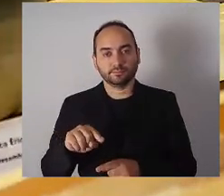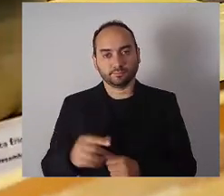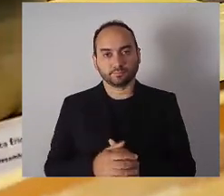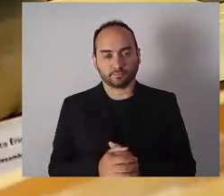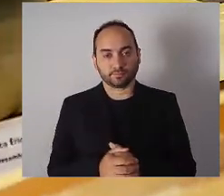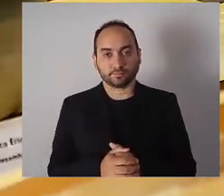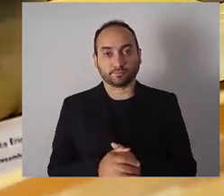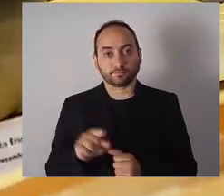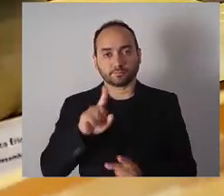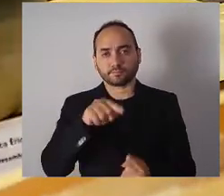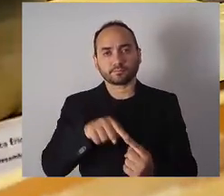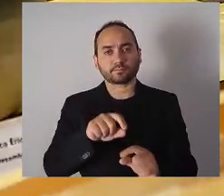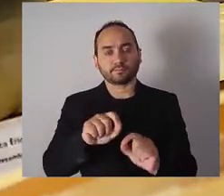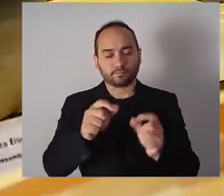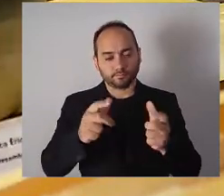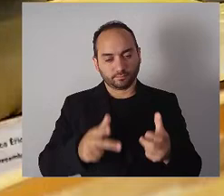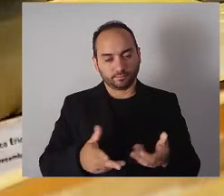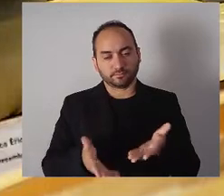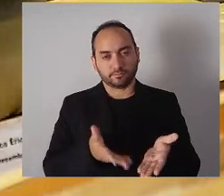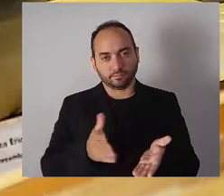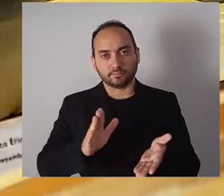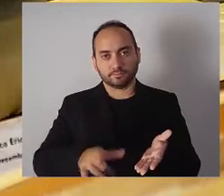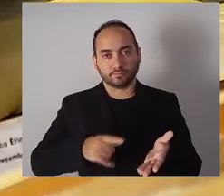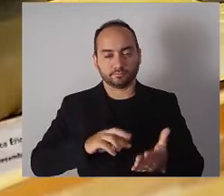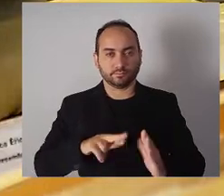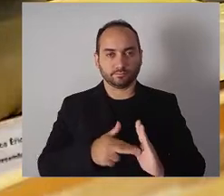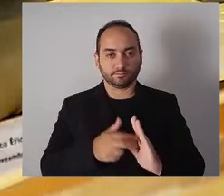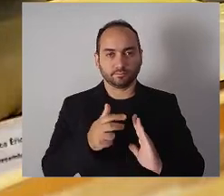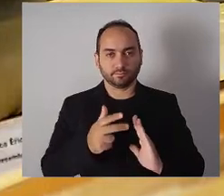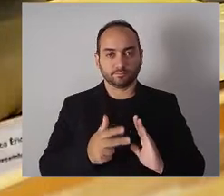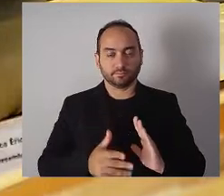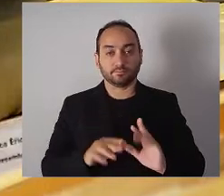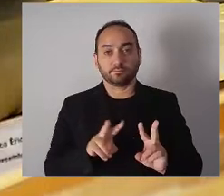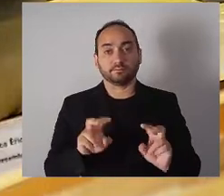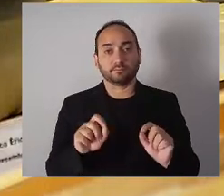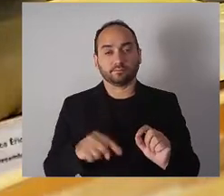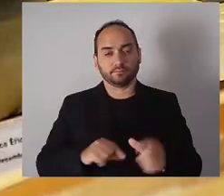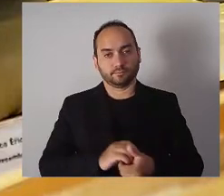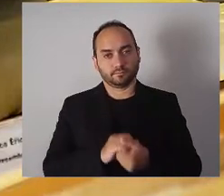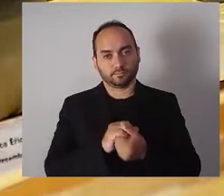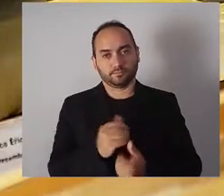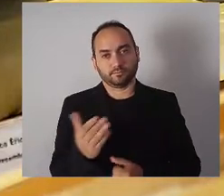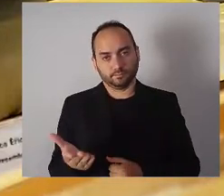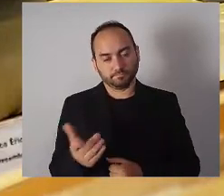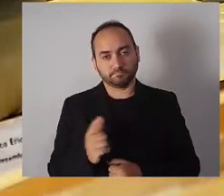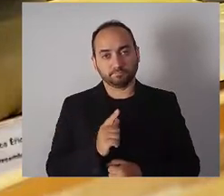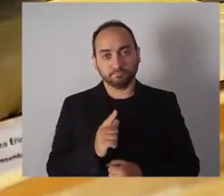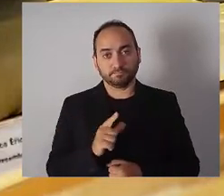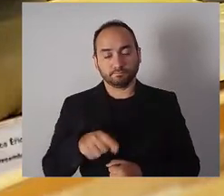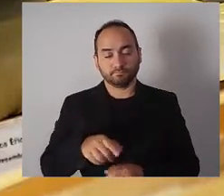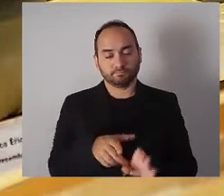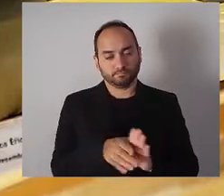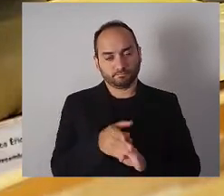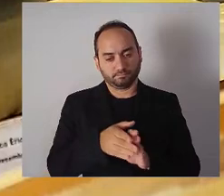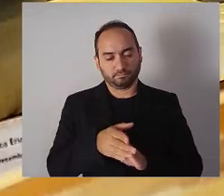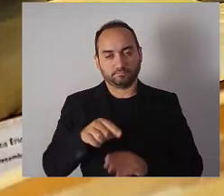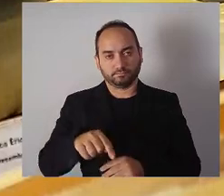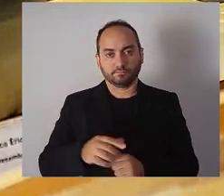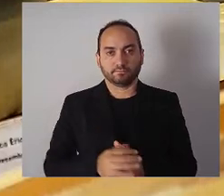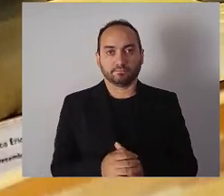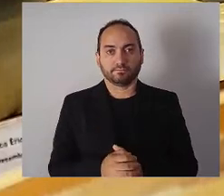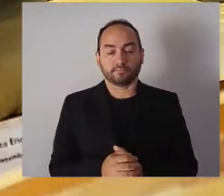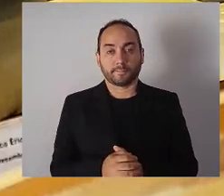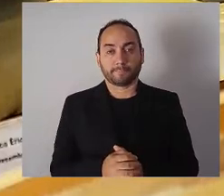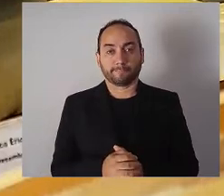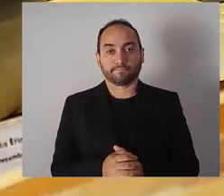bem objetiva que foi tratada pelo eminente relator, a qual gostaria de cumprimentar nosso corregedor.